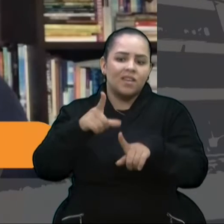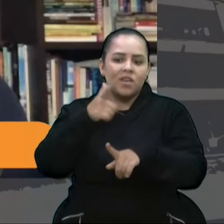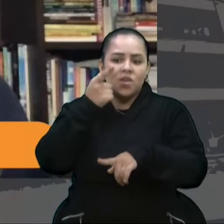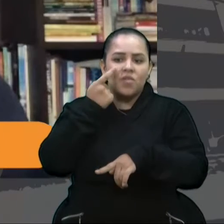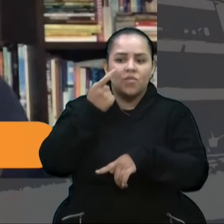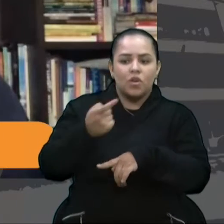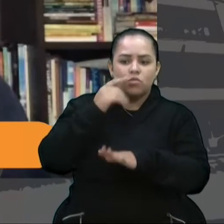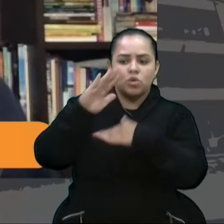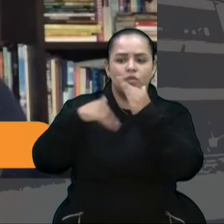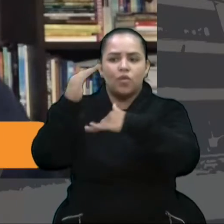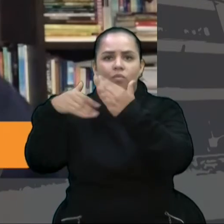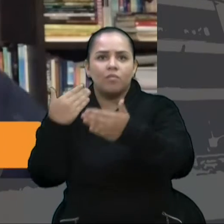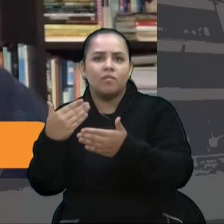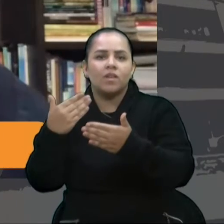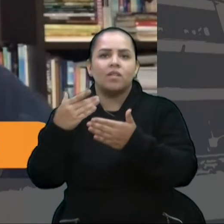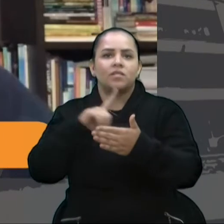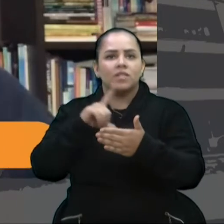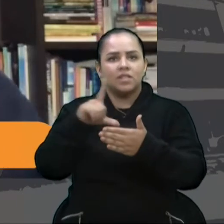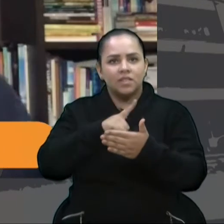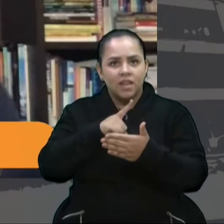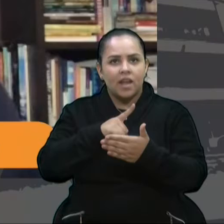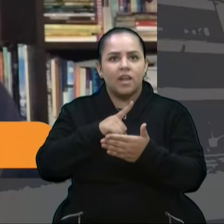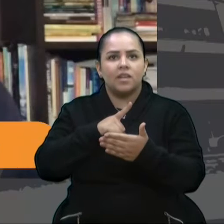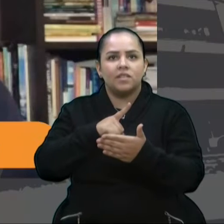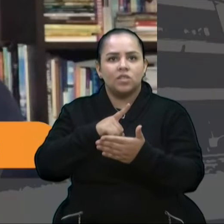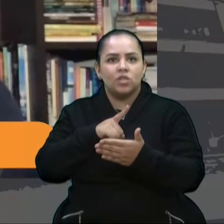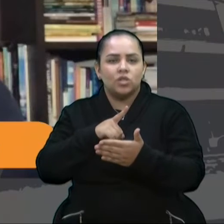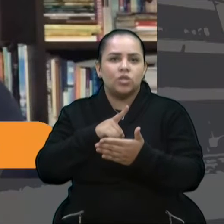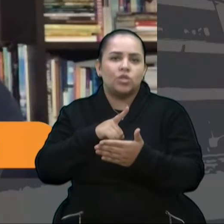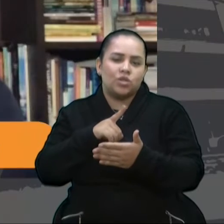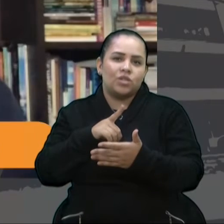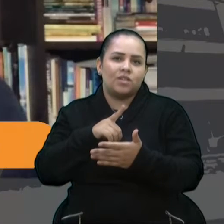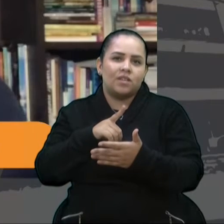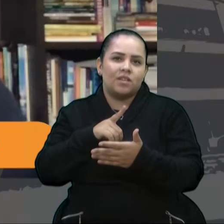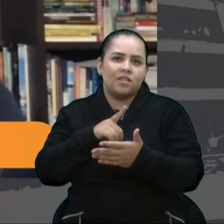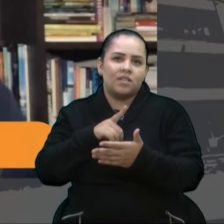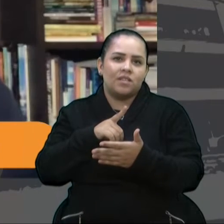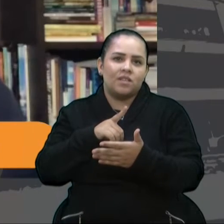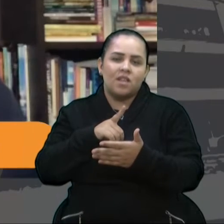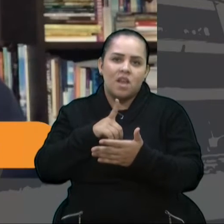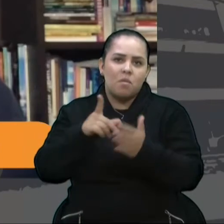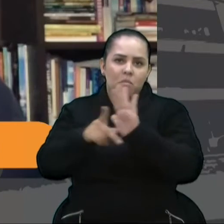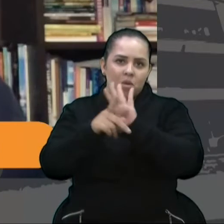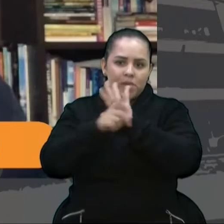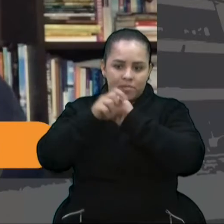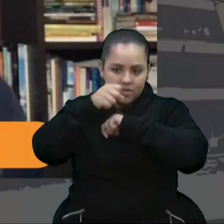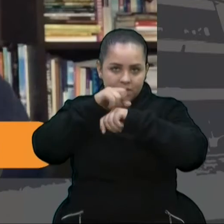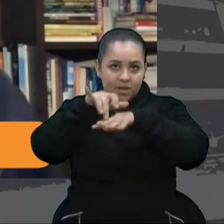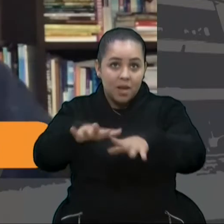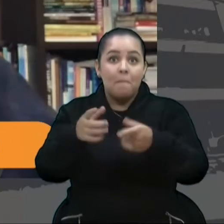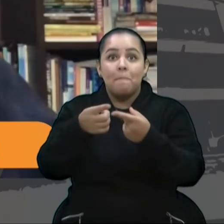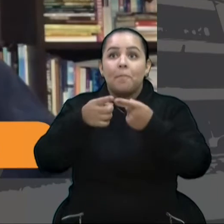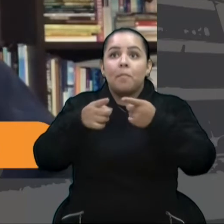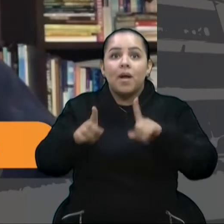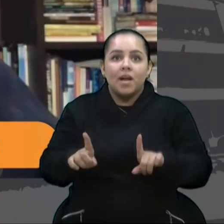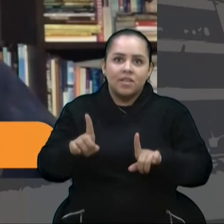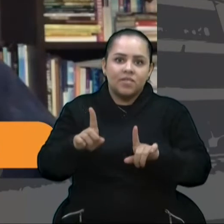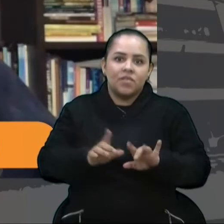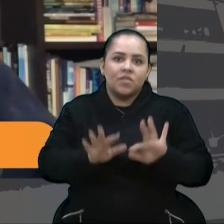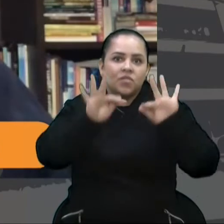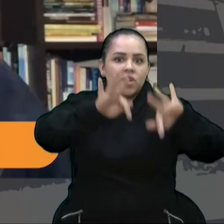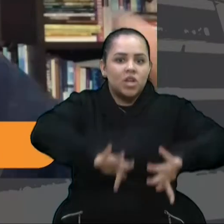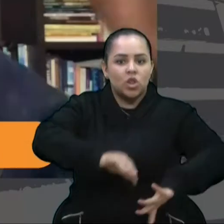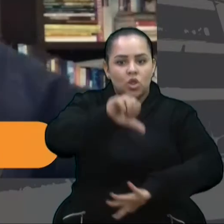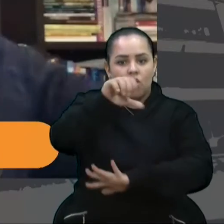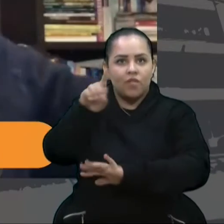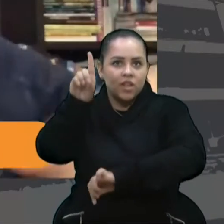desenvolvimento das relações governo e combate nessa pandemia. Né? Uhum. Mas vai terminar em 90 dias